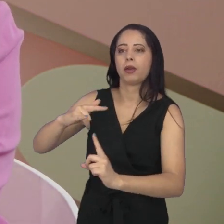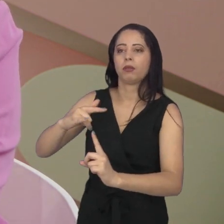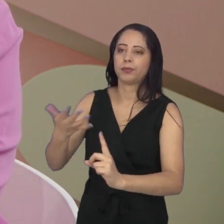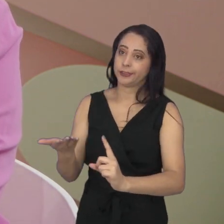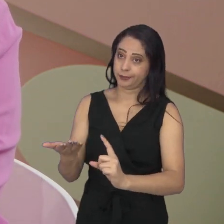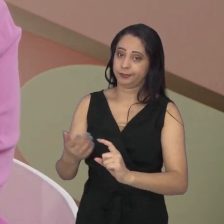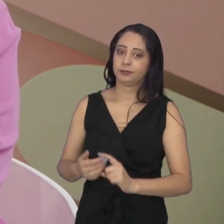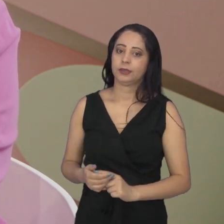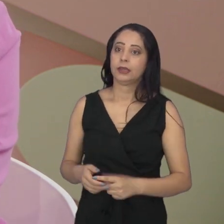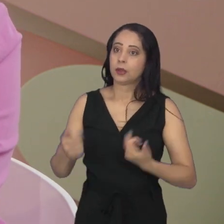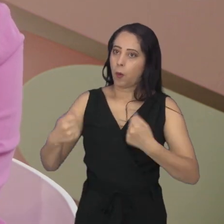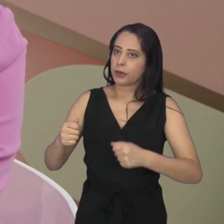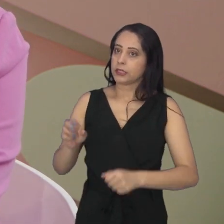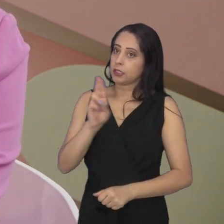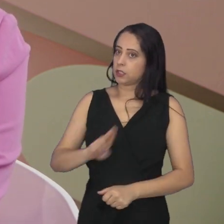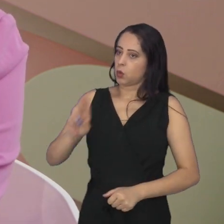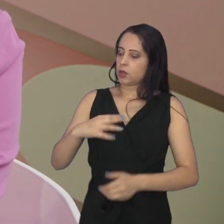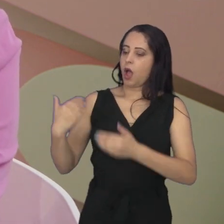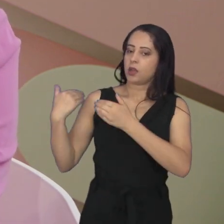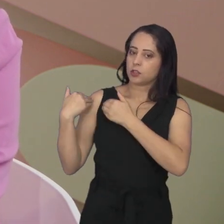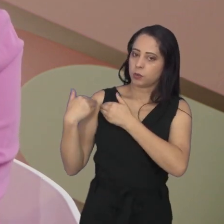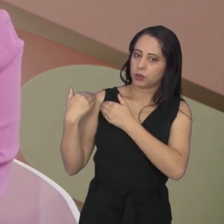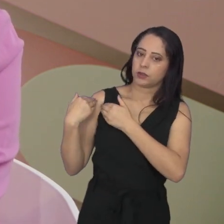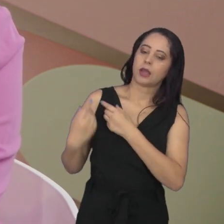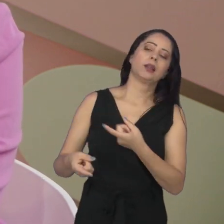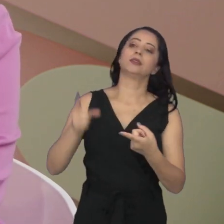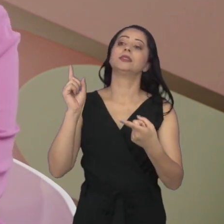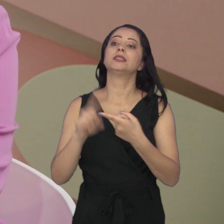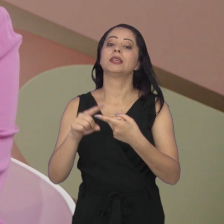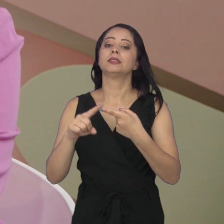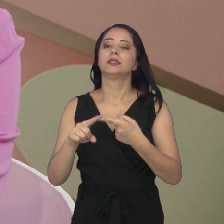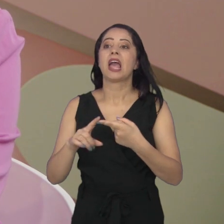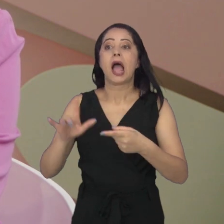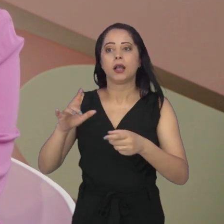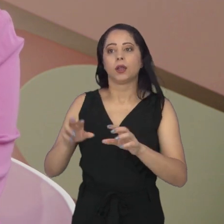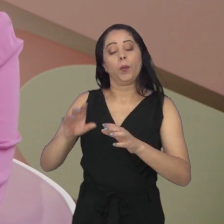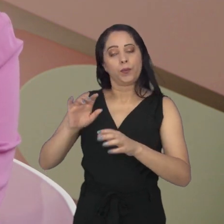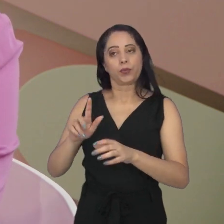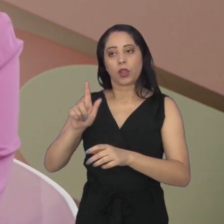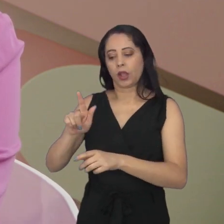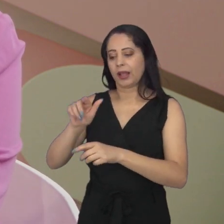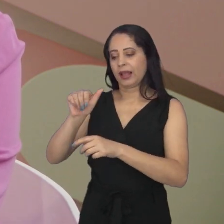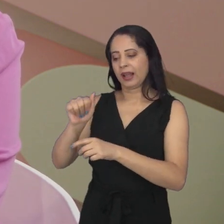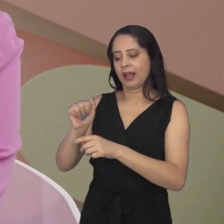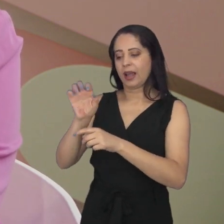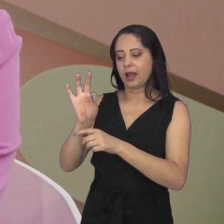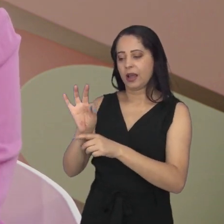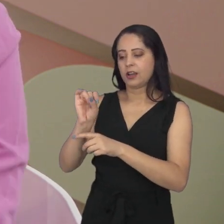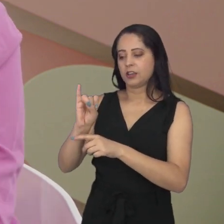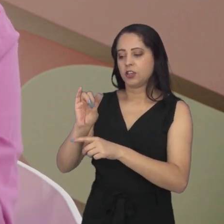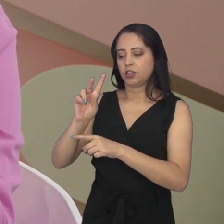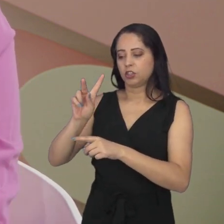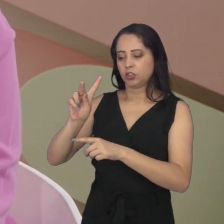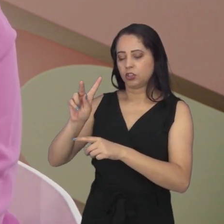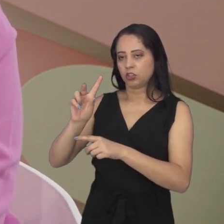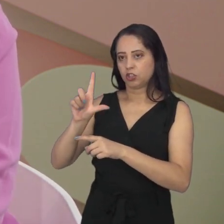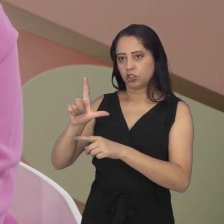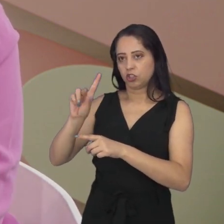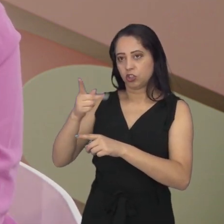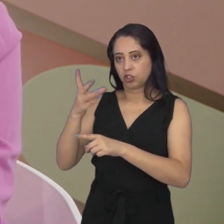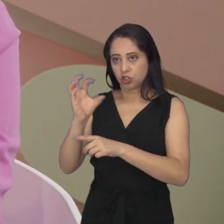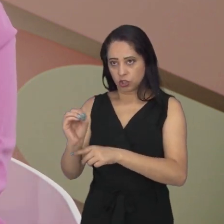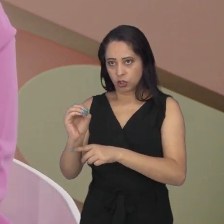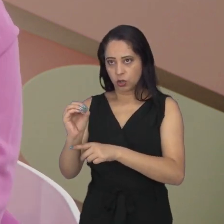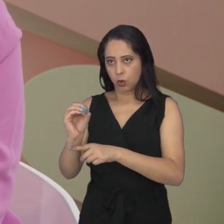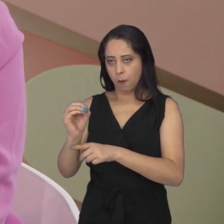bom. Sim. Então, utilize com responsabilidade. Os gatilhos mentais, eles são ferramentas que vão induzir